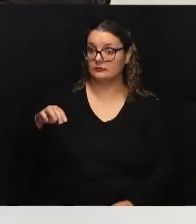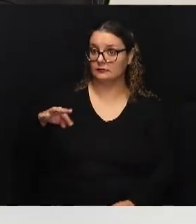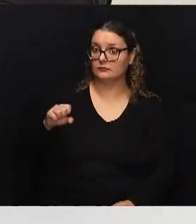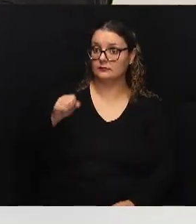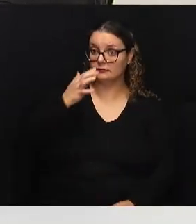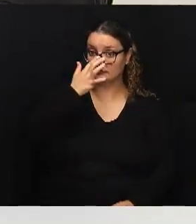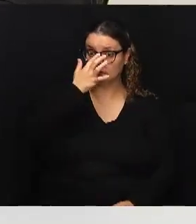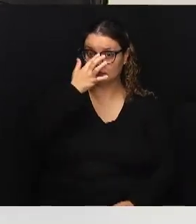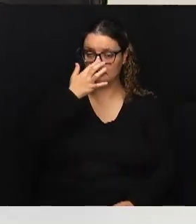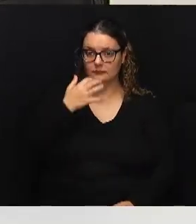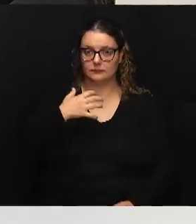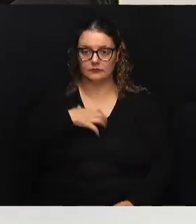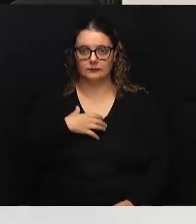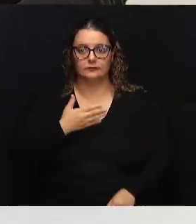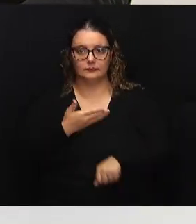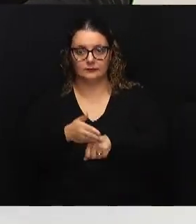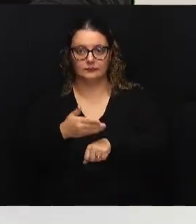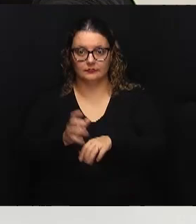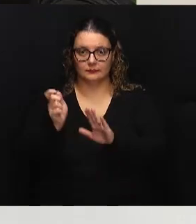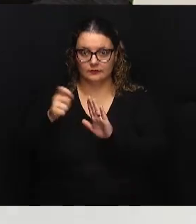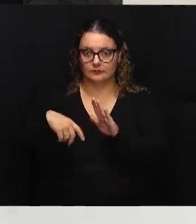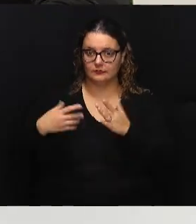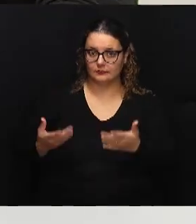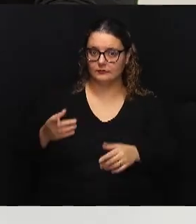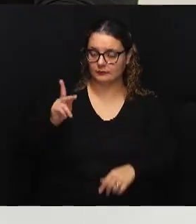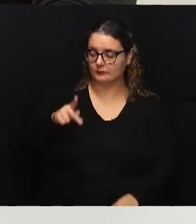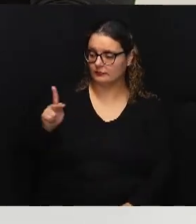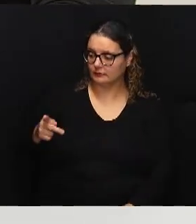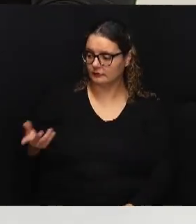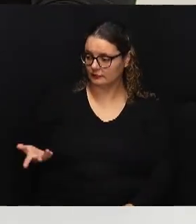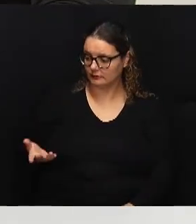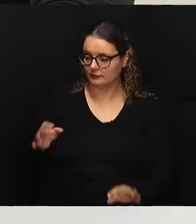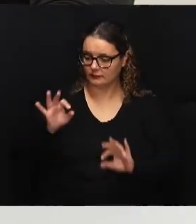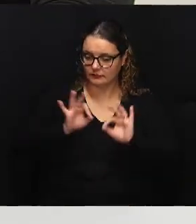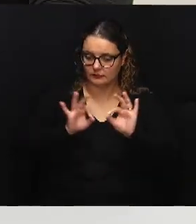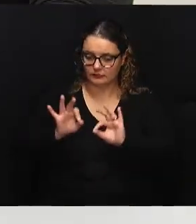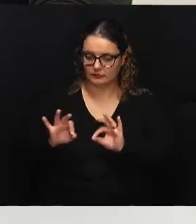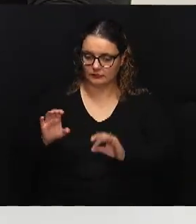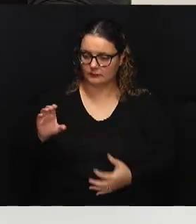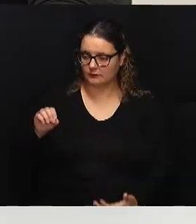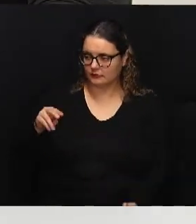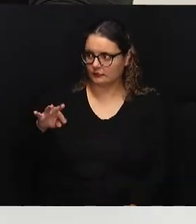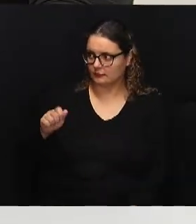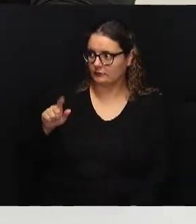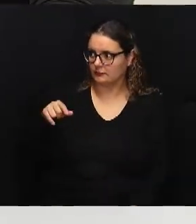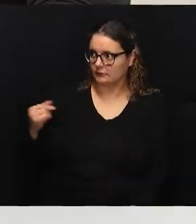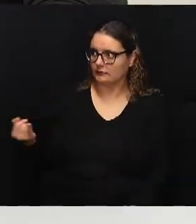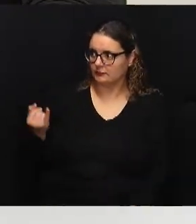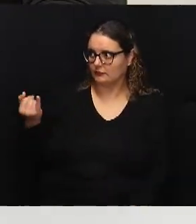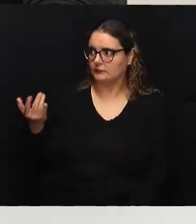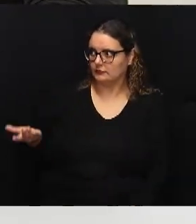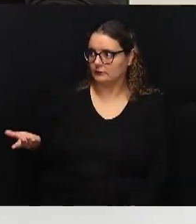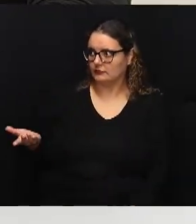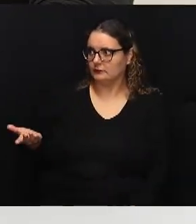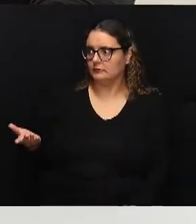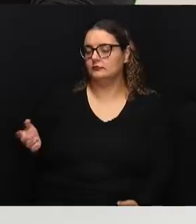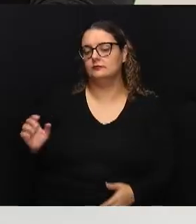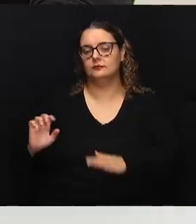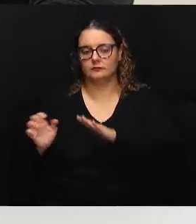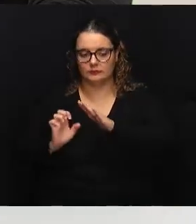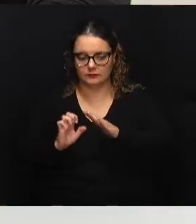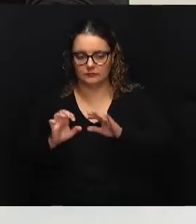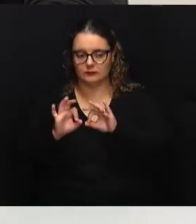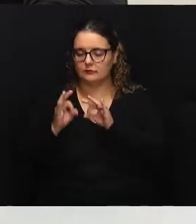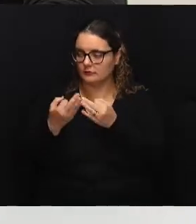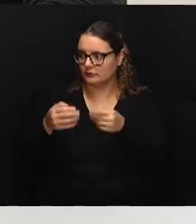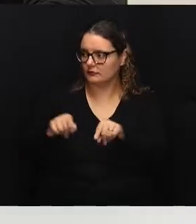forma prática e eficiente. Professora, a organização das contas é de extrema importância, né? Tanto para empresas quanto para a